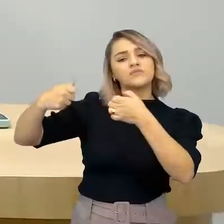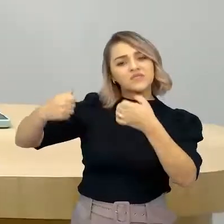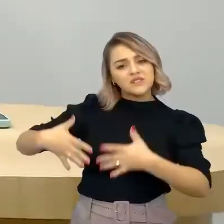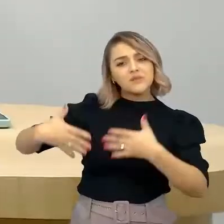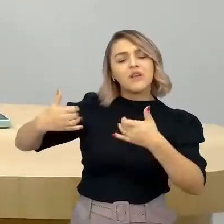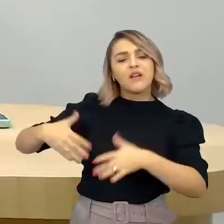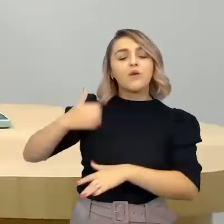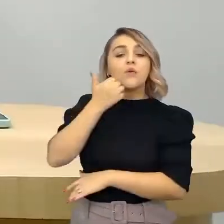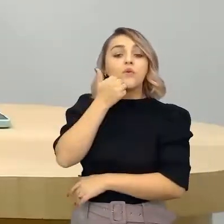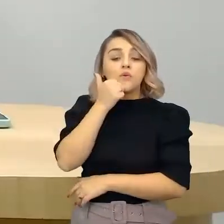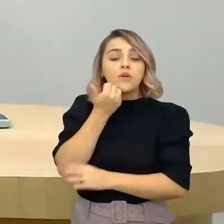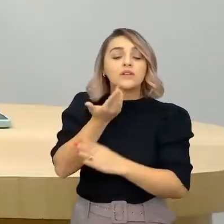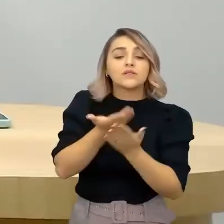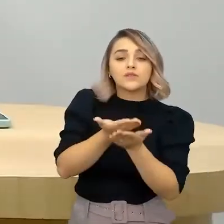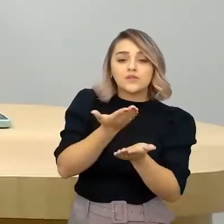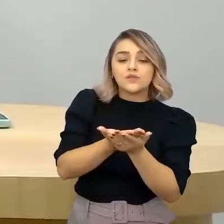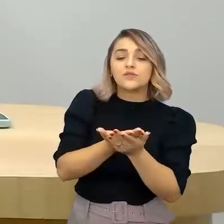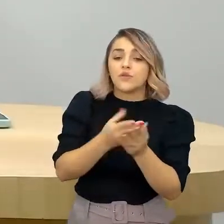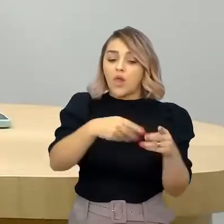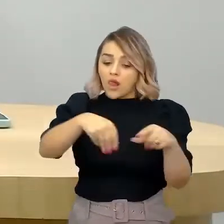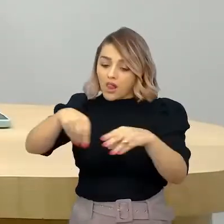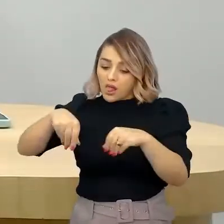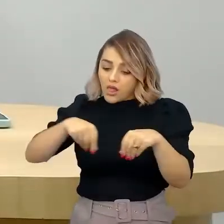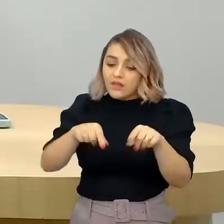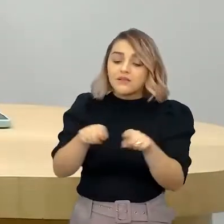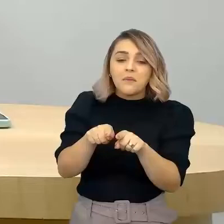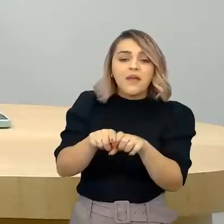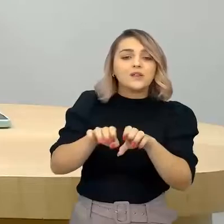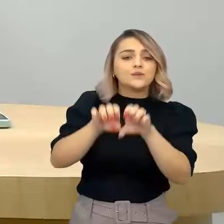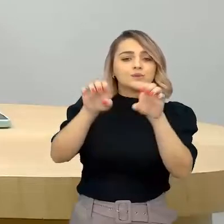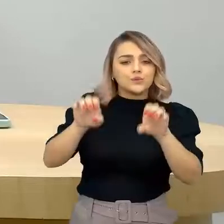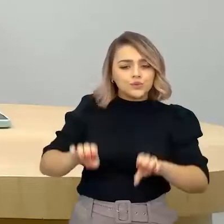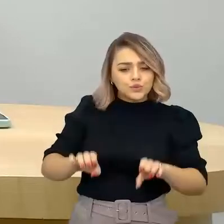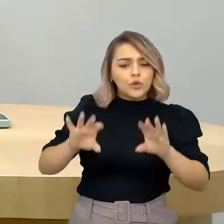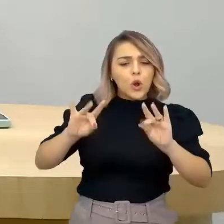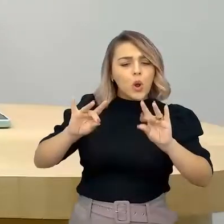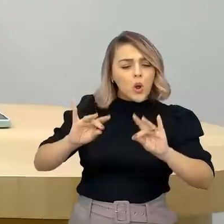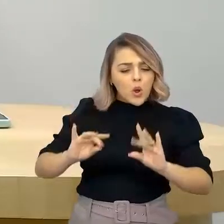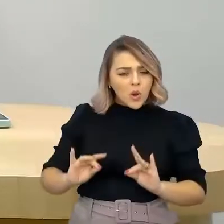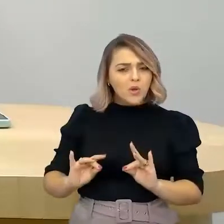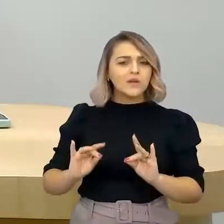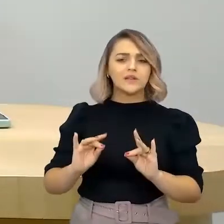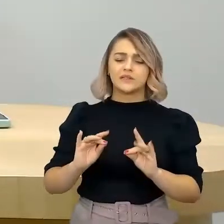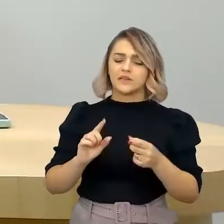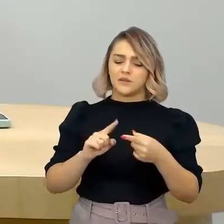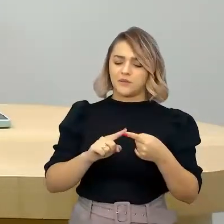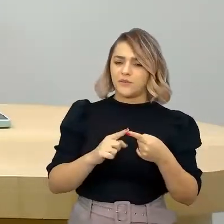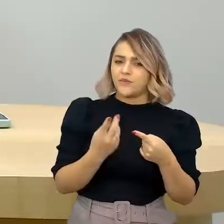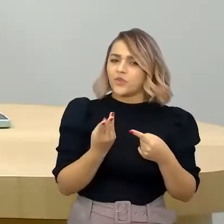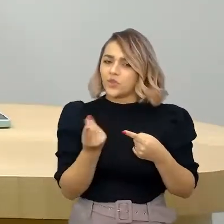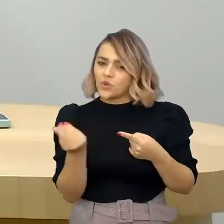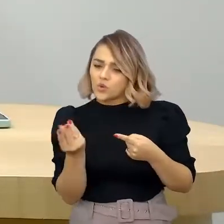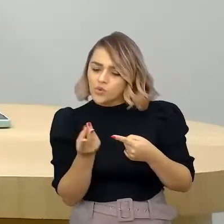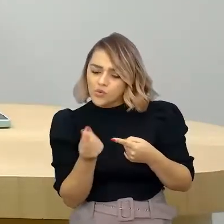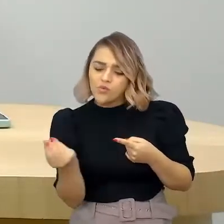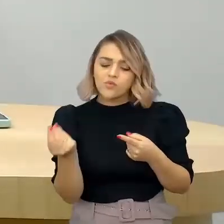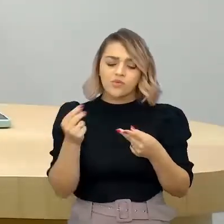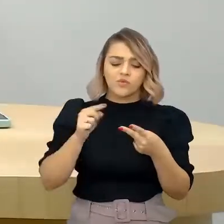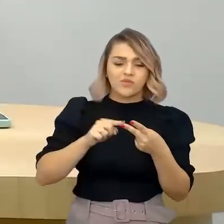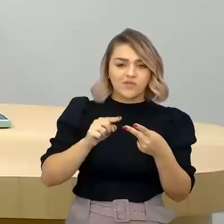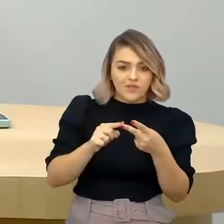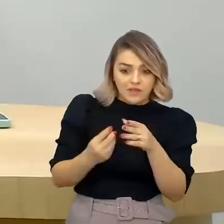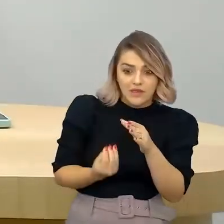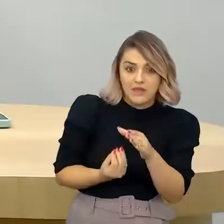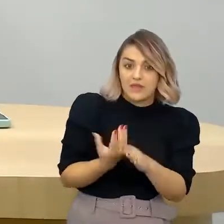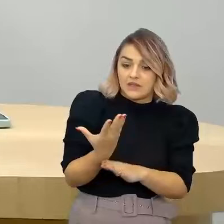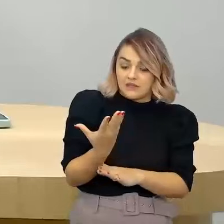não só o solo, né, mas como toda a sua estrutura, né, desde aí da textura, a questão aí da